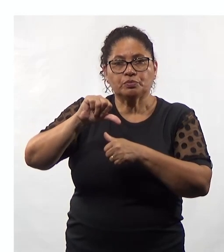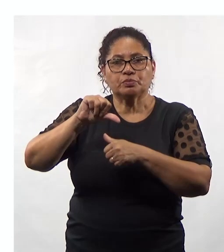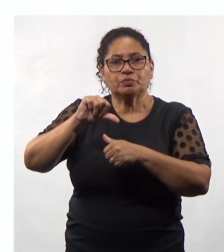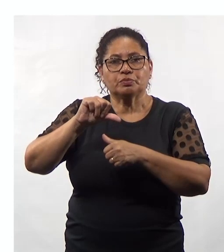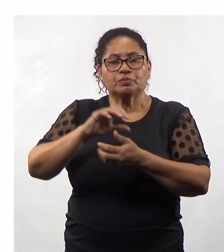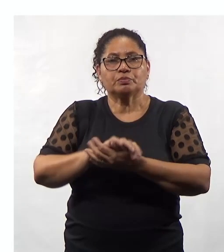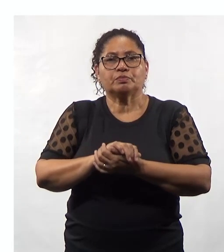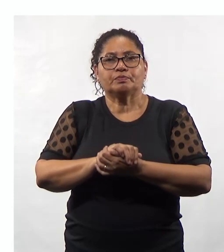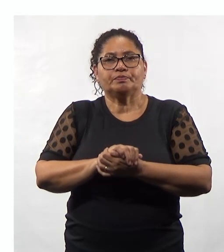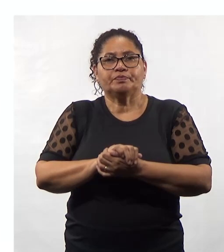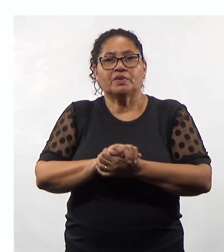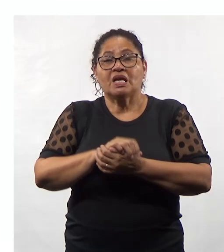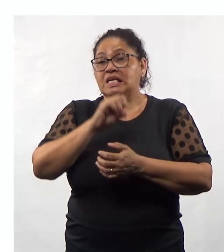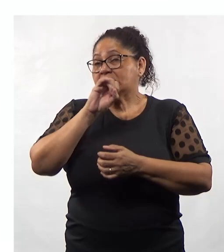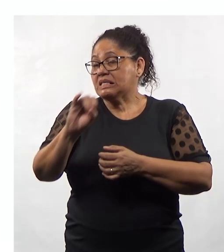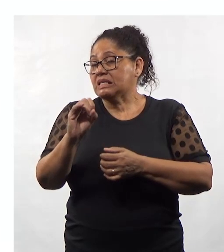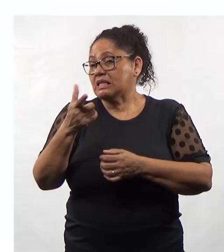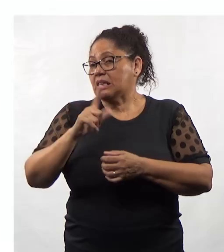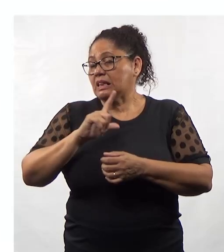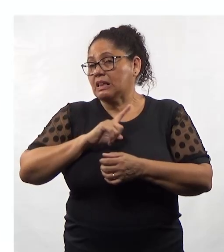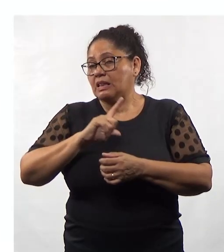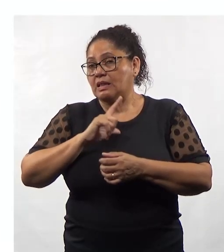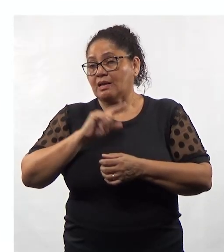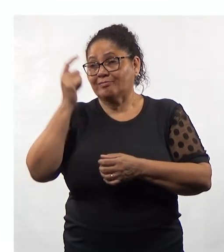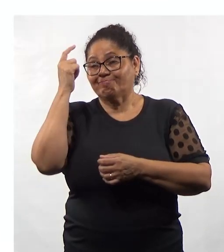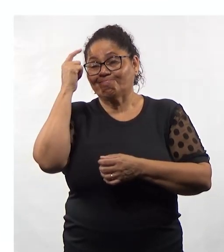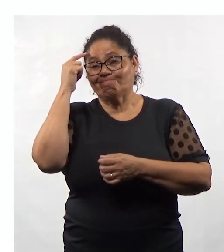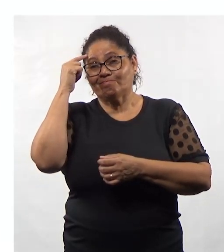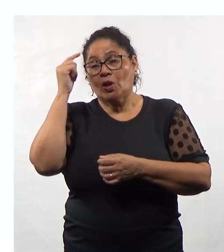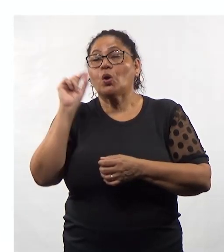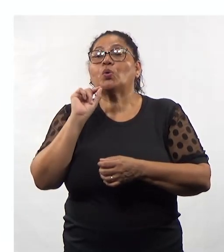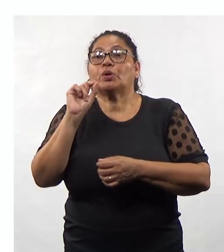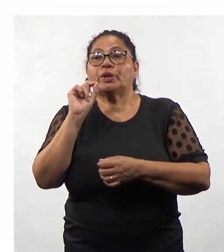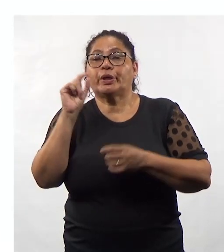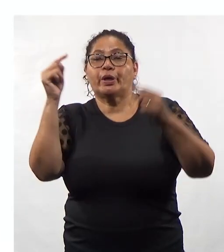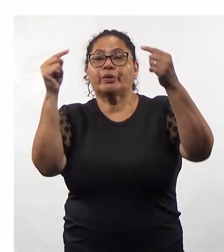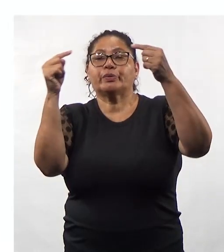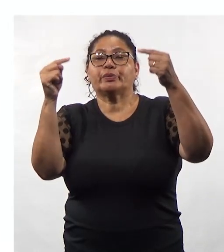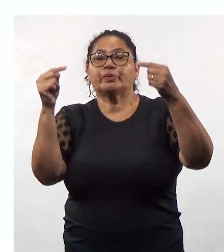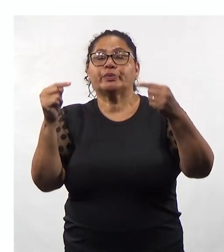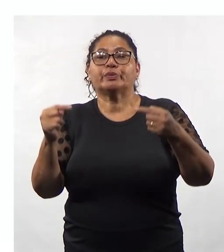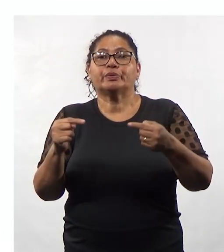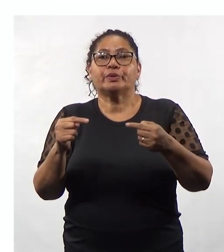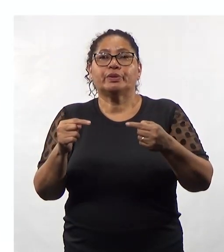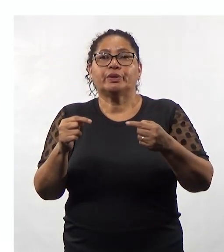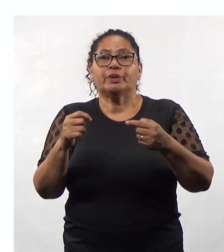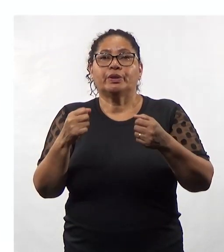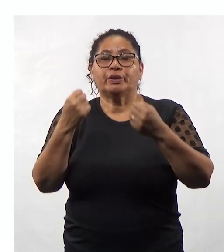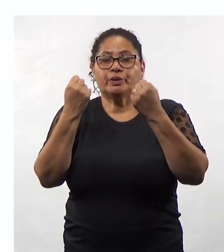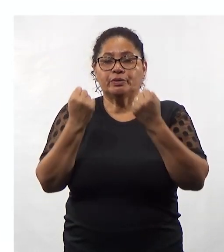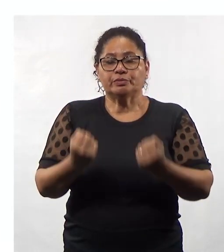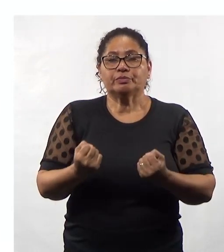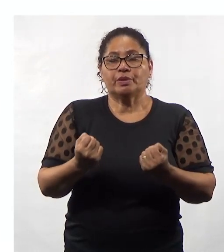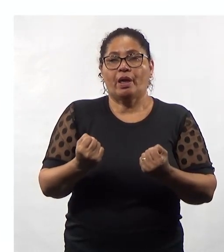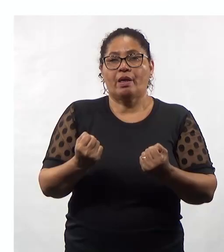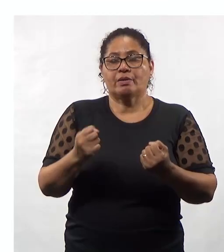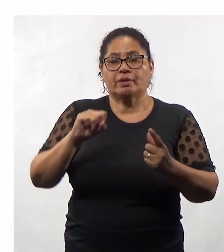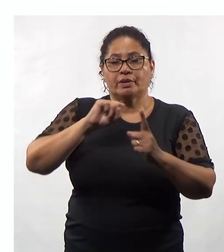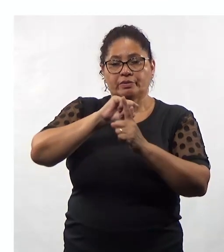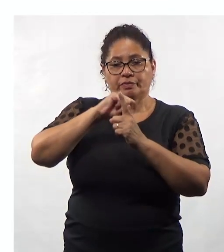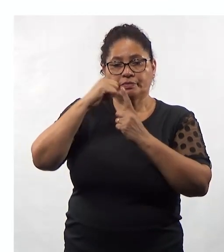Então, se nós tínhamos já a ideia do que é o critério e o peso que nós